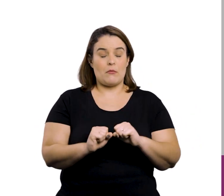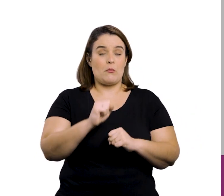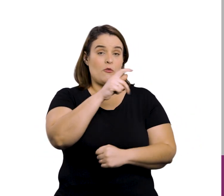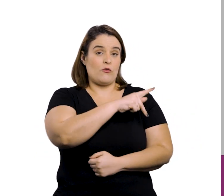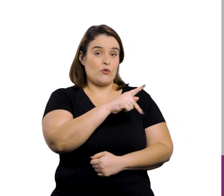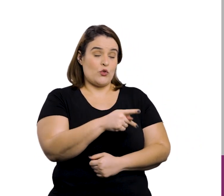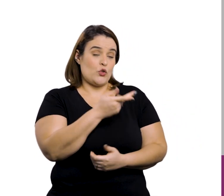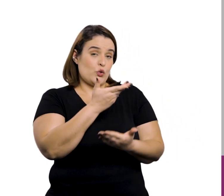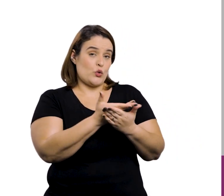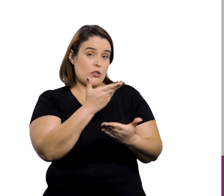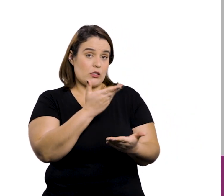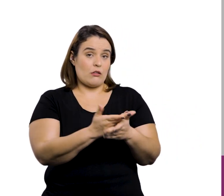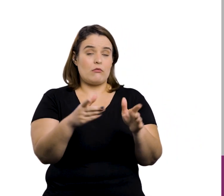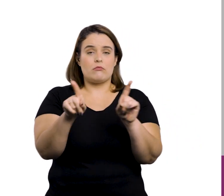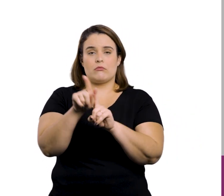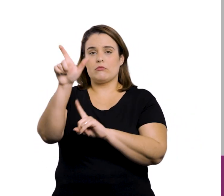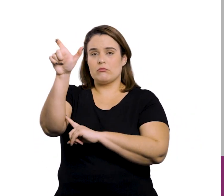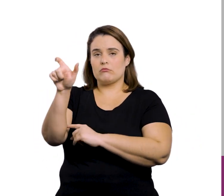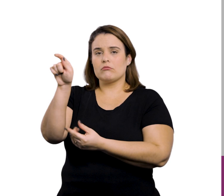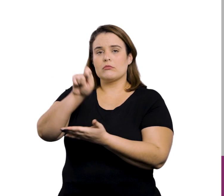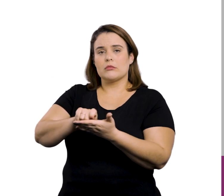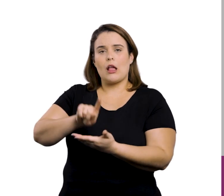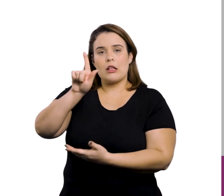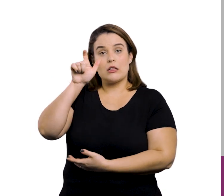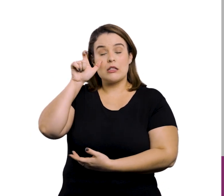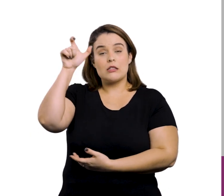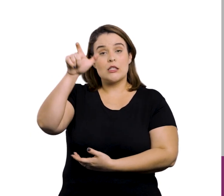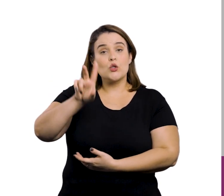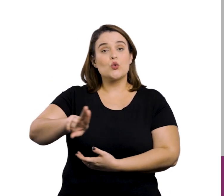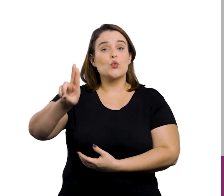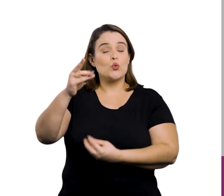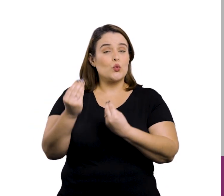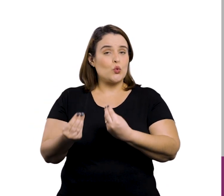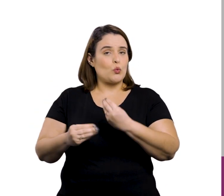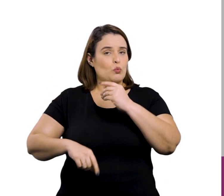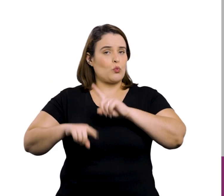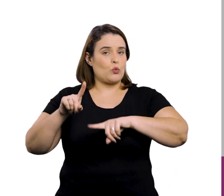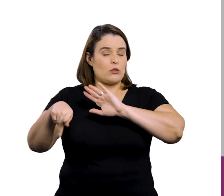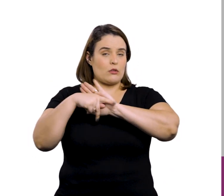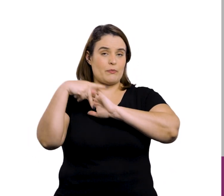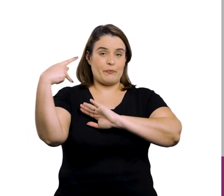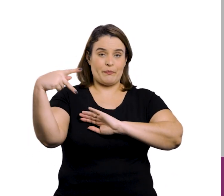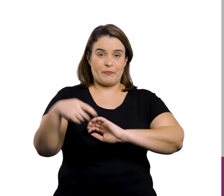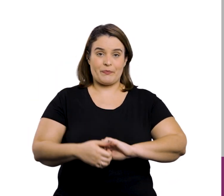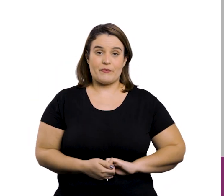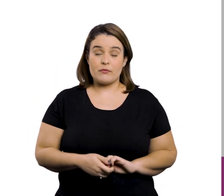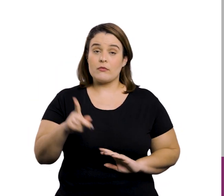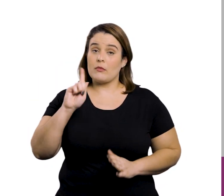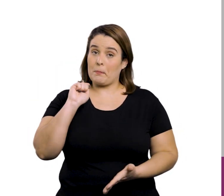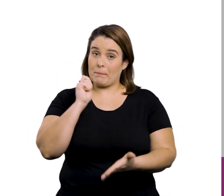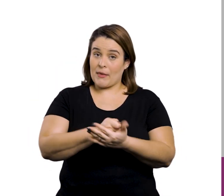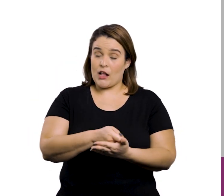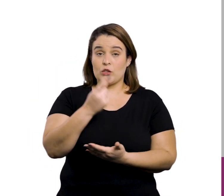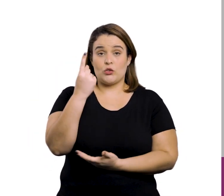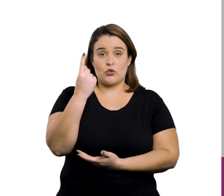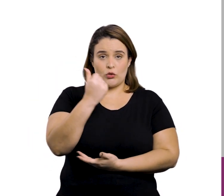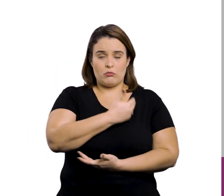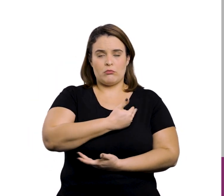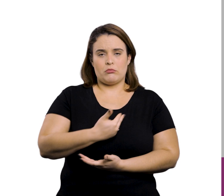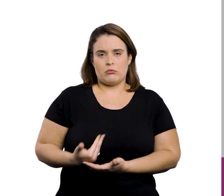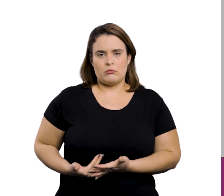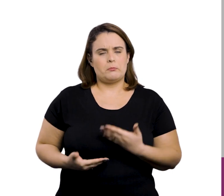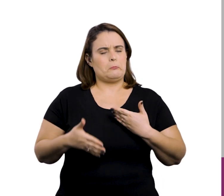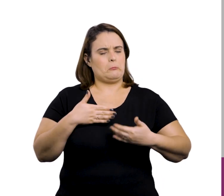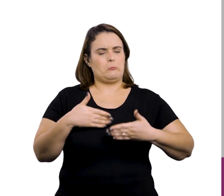professores, estudantes e autores interessados na utilização de sua produção. Quando tais materiais são pagos com